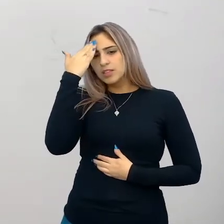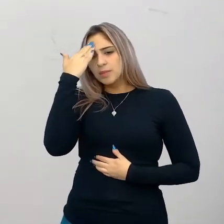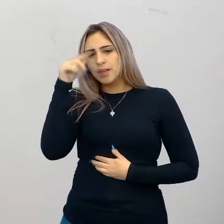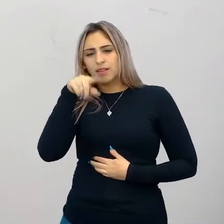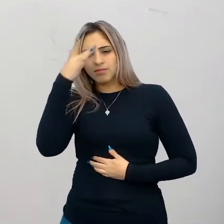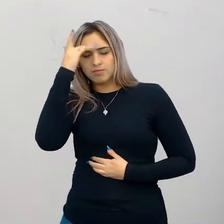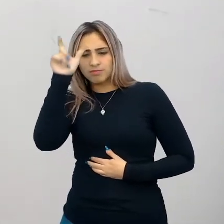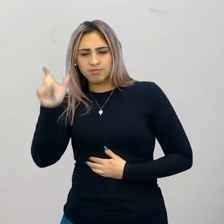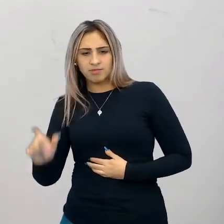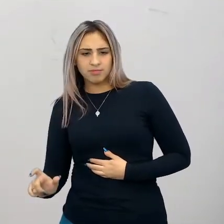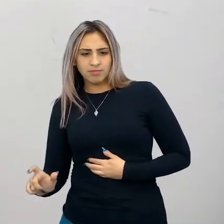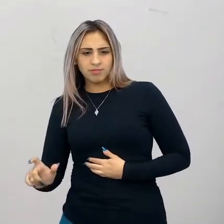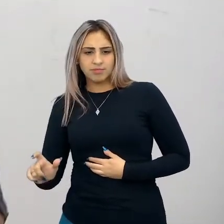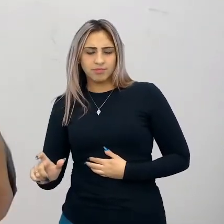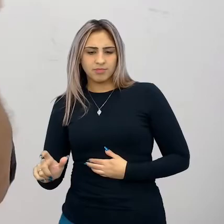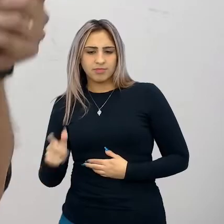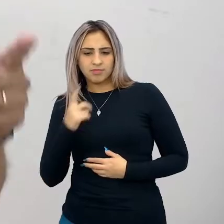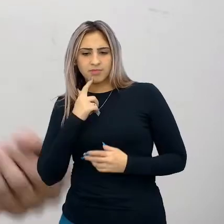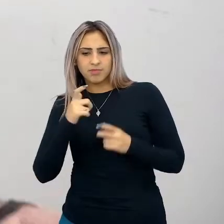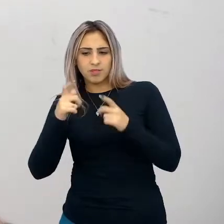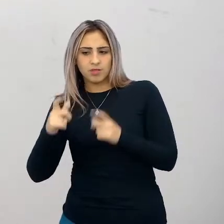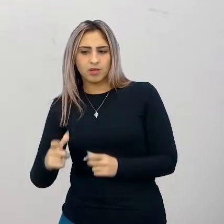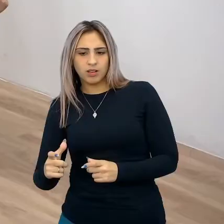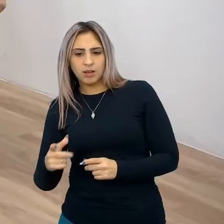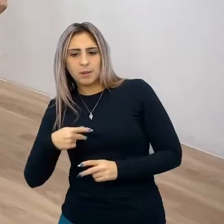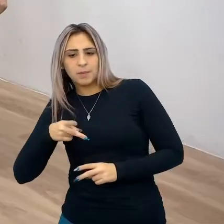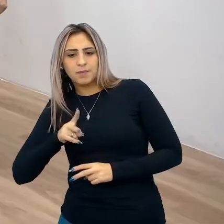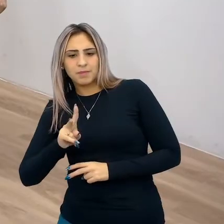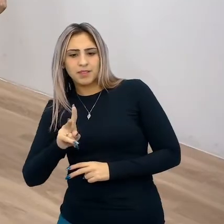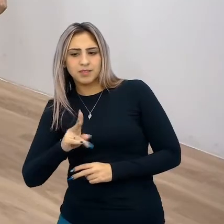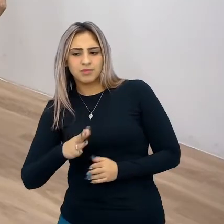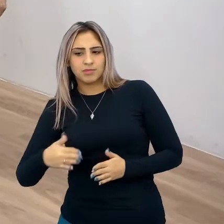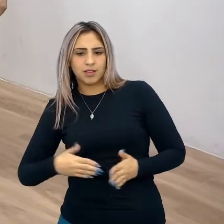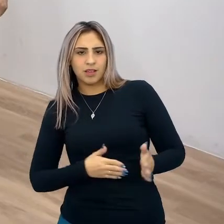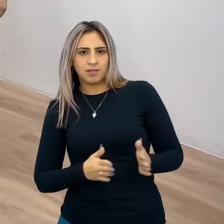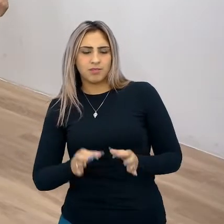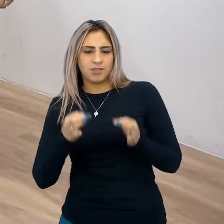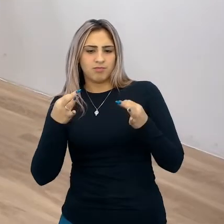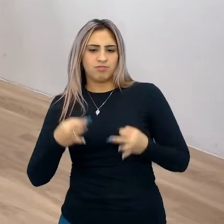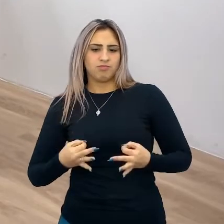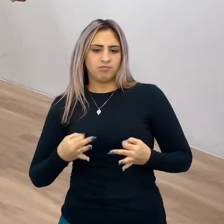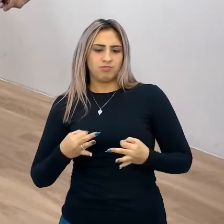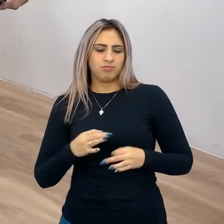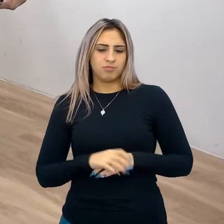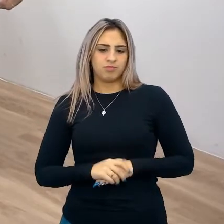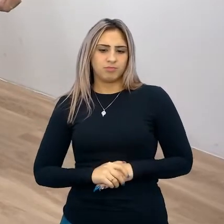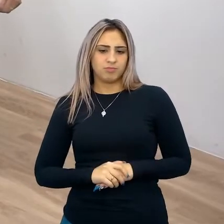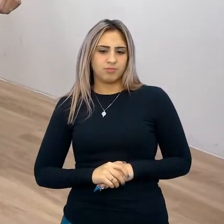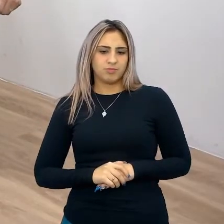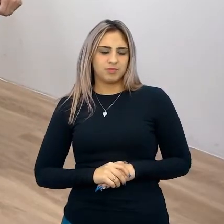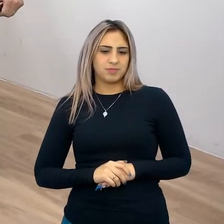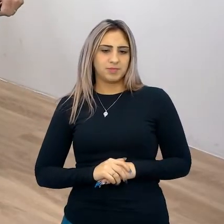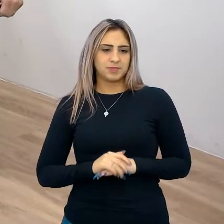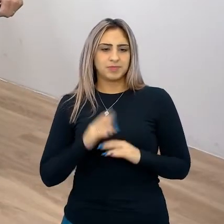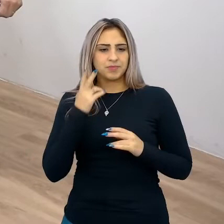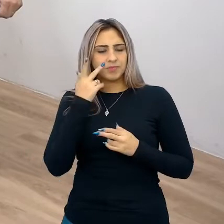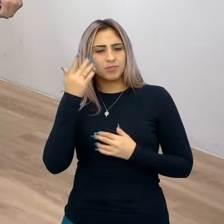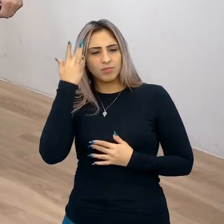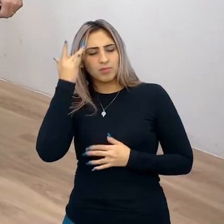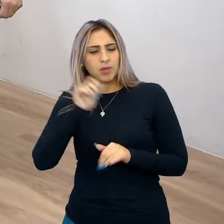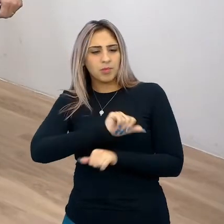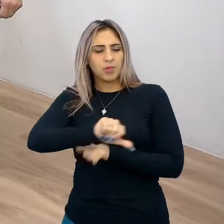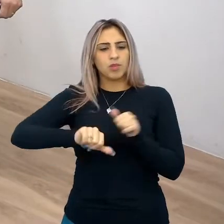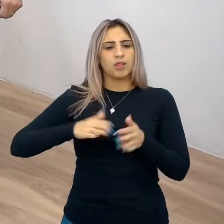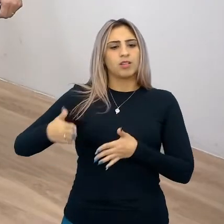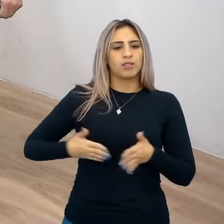aquela pessoa que, sei lá, experimenta uma comida num lugar, em Ou outro, ir em pelo outro. mesmo caminho, né? Exato, que é Às bem vezes mais você barato, né? mudar Bem mais barato, né, do que Mas um você exemplo. mudar o